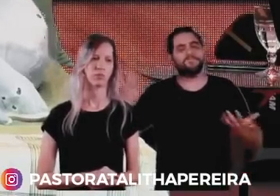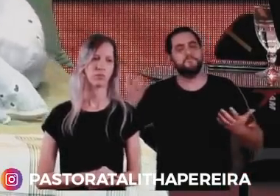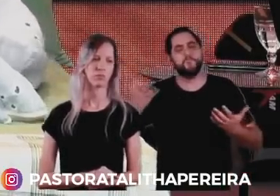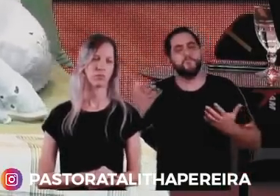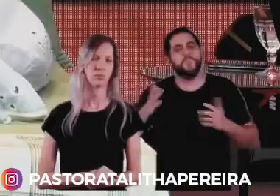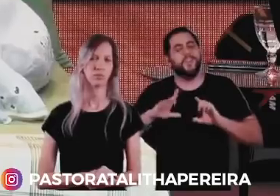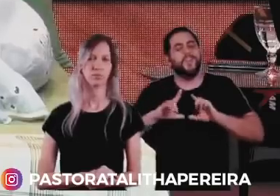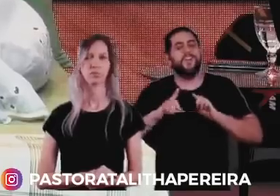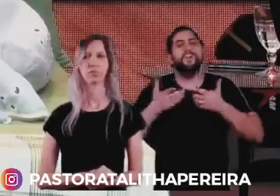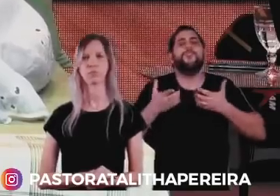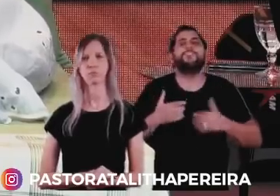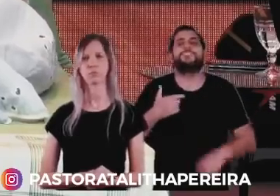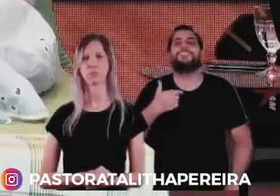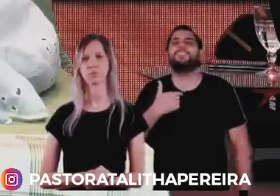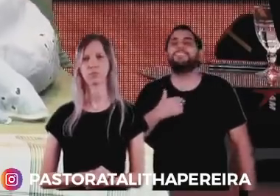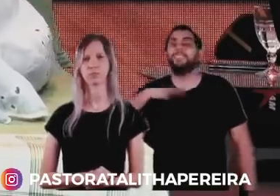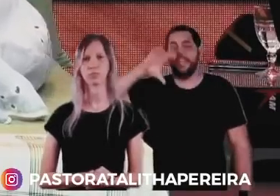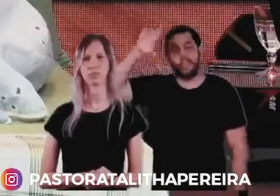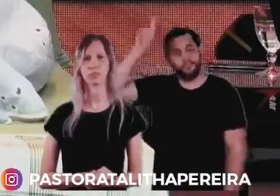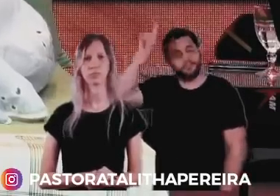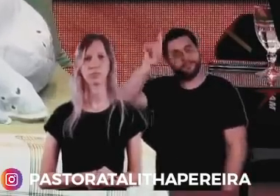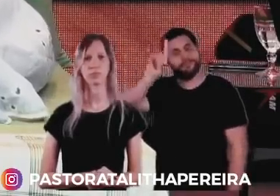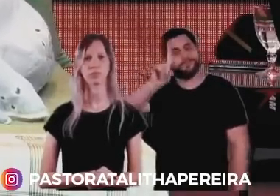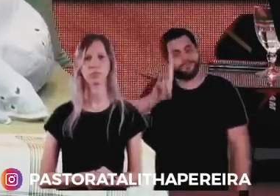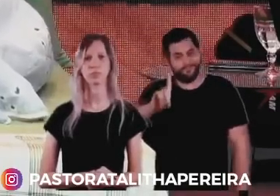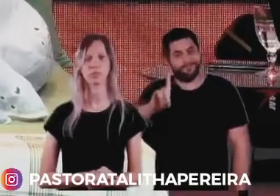que Deus te faz presente.